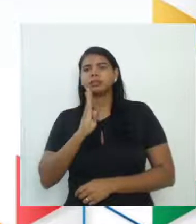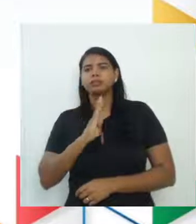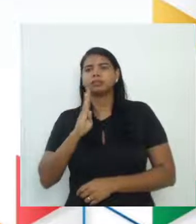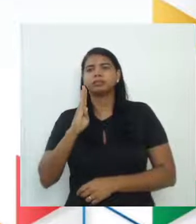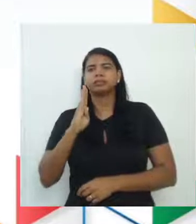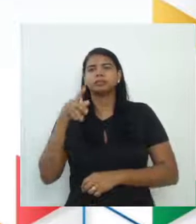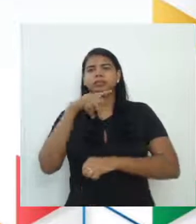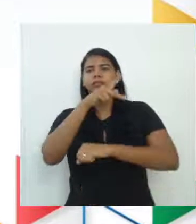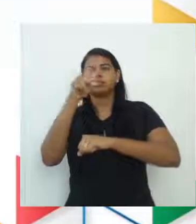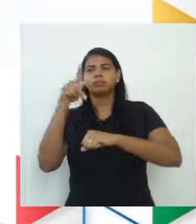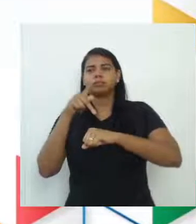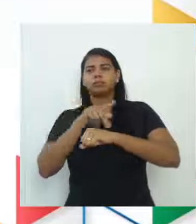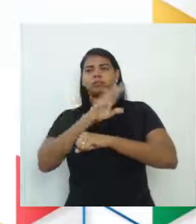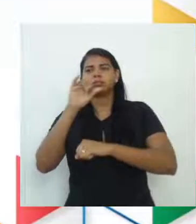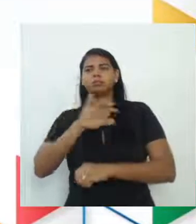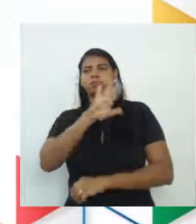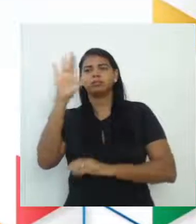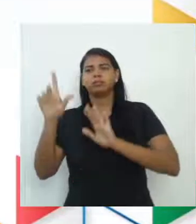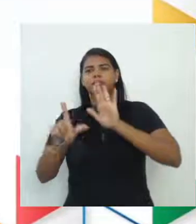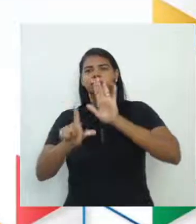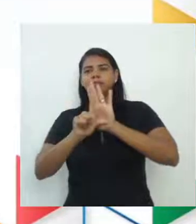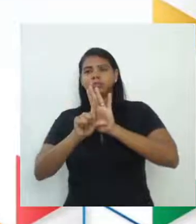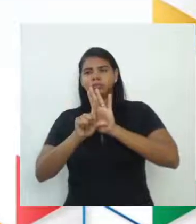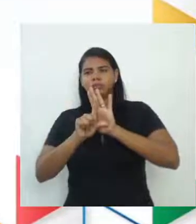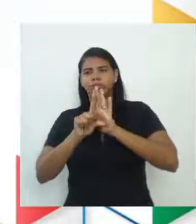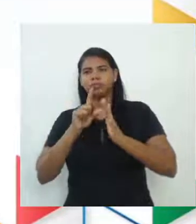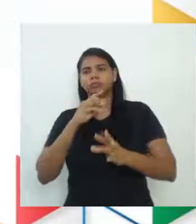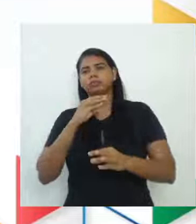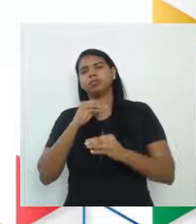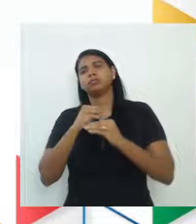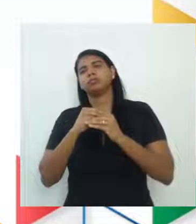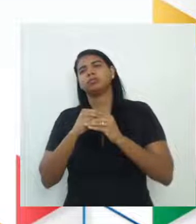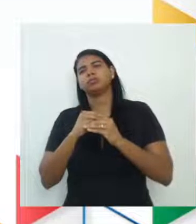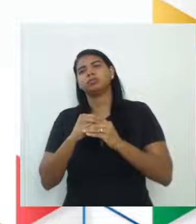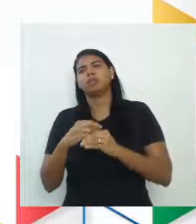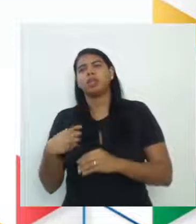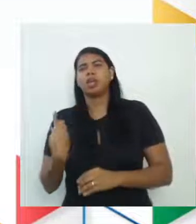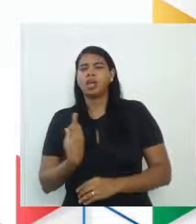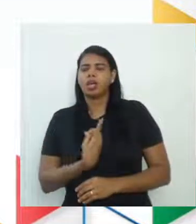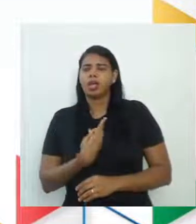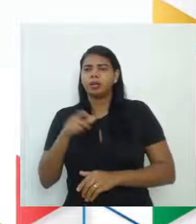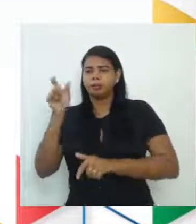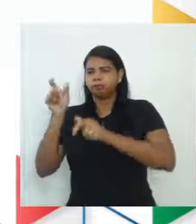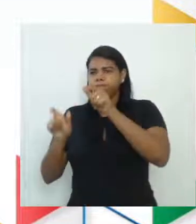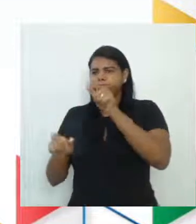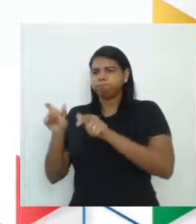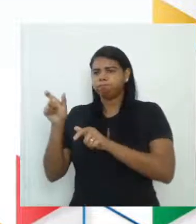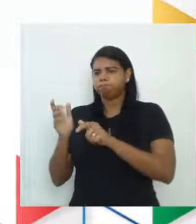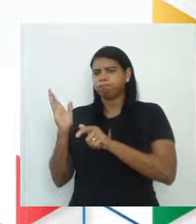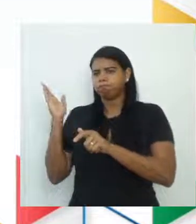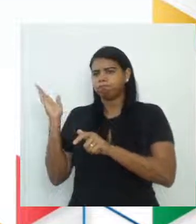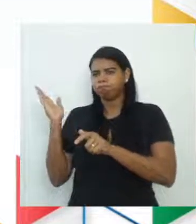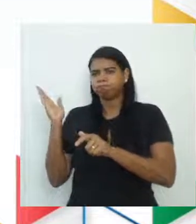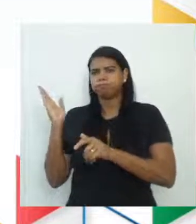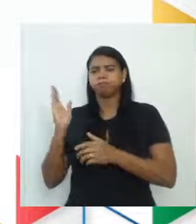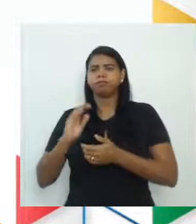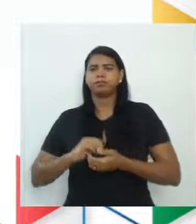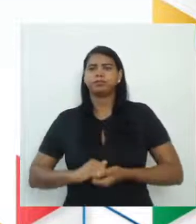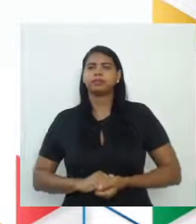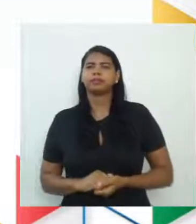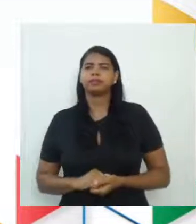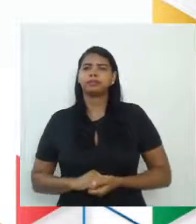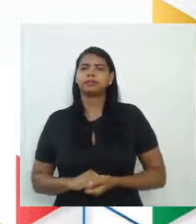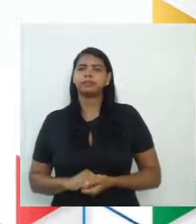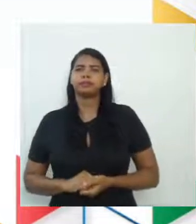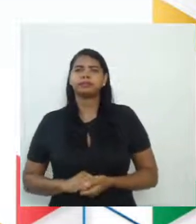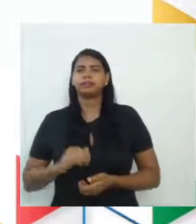no geral, é a lei fundamental e suprema, né? No nosso caso, a nossa Constituição, né, nossa Constituição